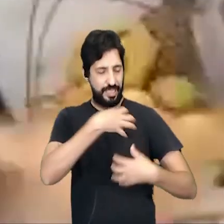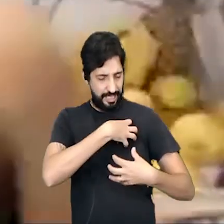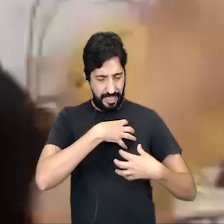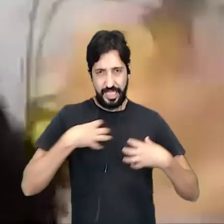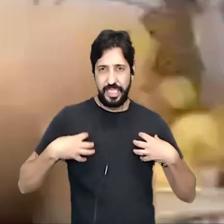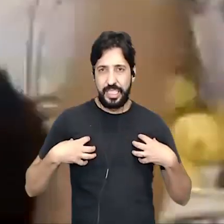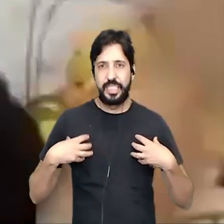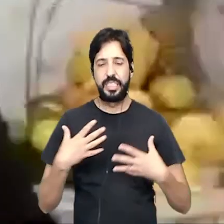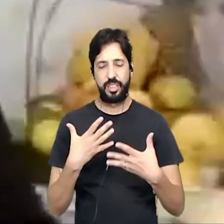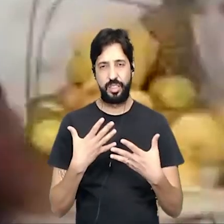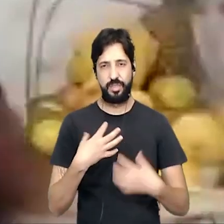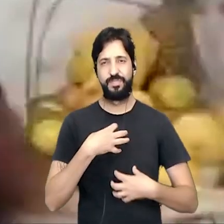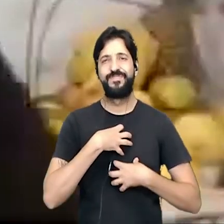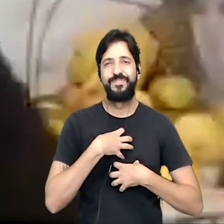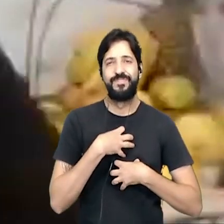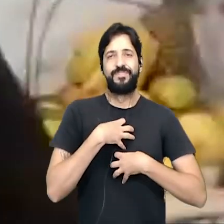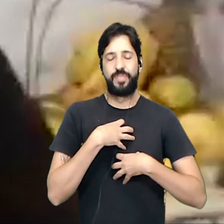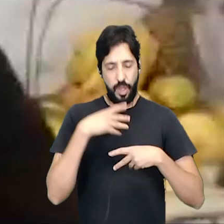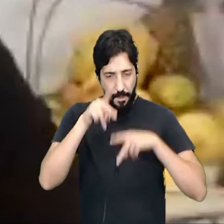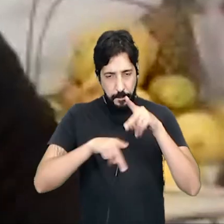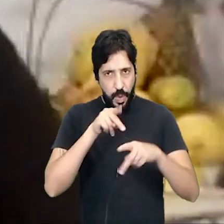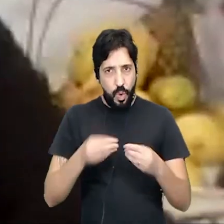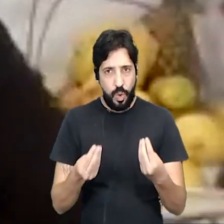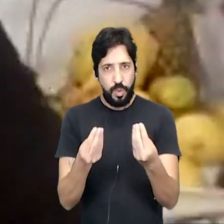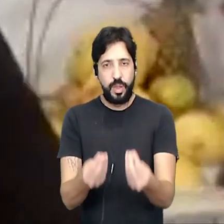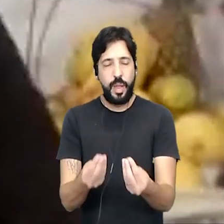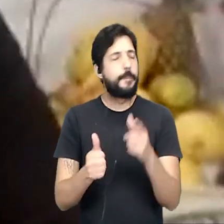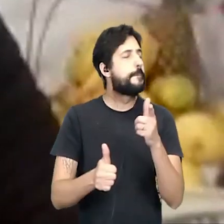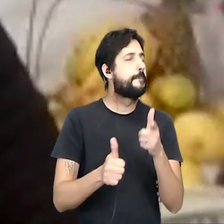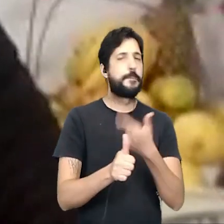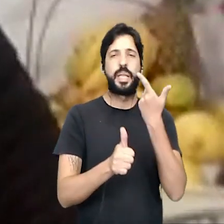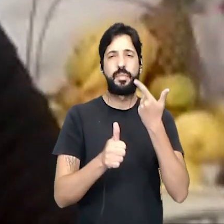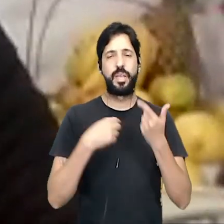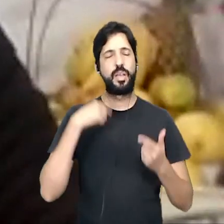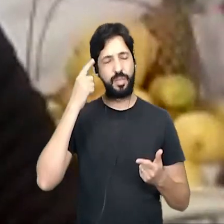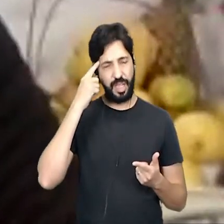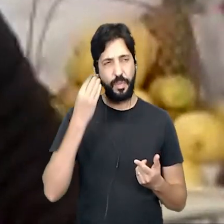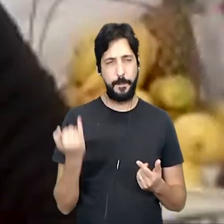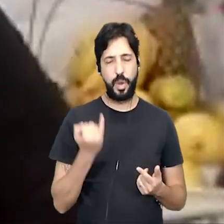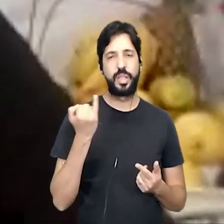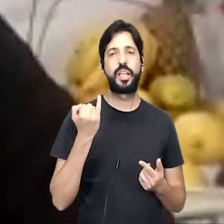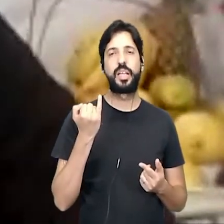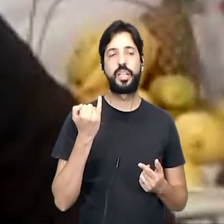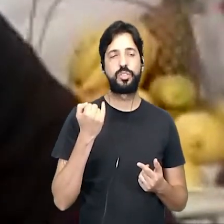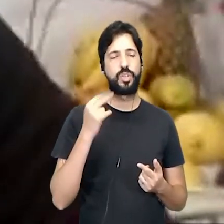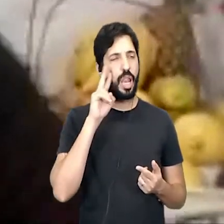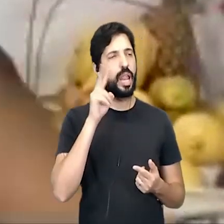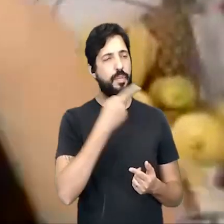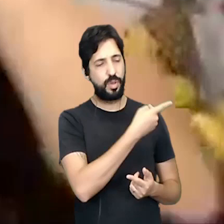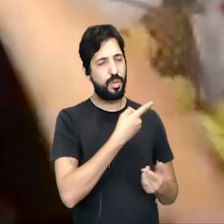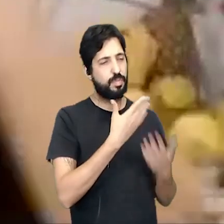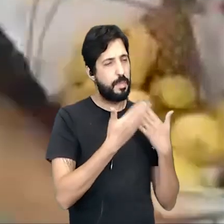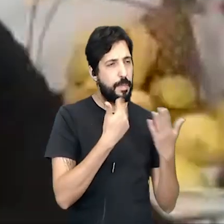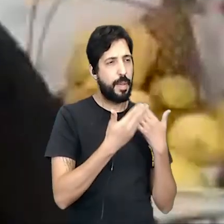emanação de vários sentidos para o público, o primeiro que para mim eu acho essencial, que eu me lembro muito do